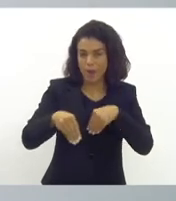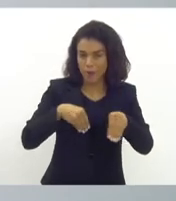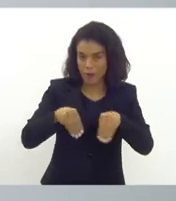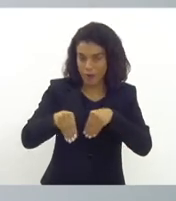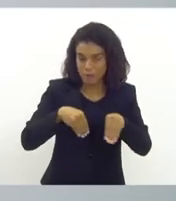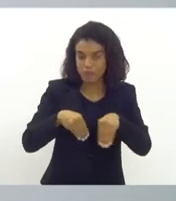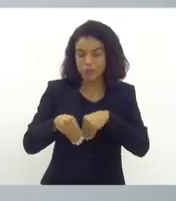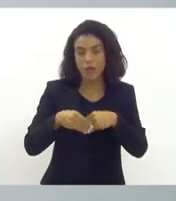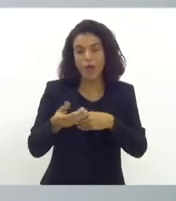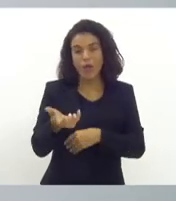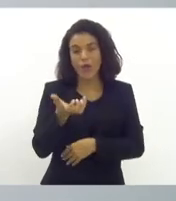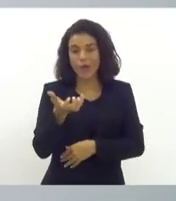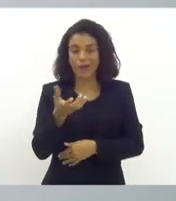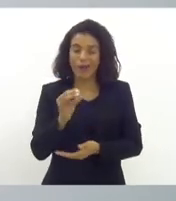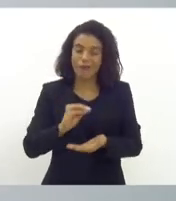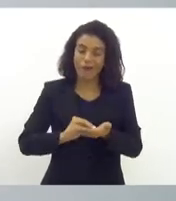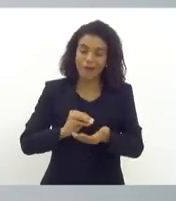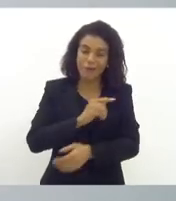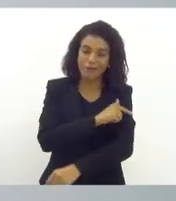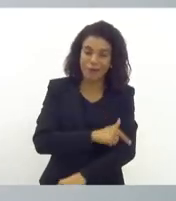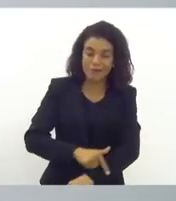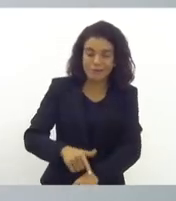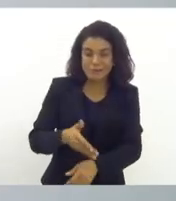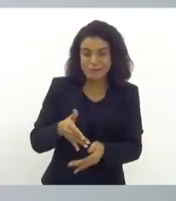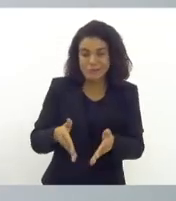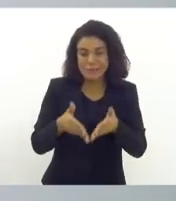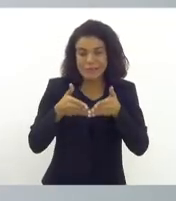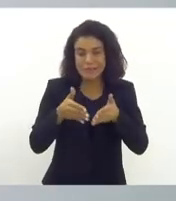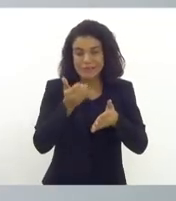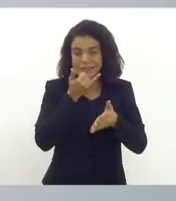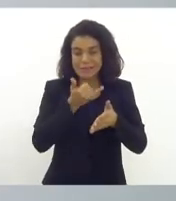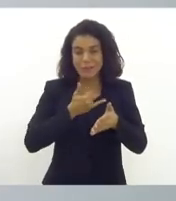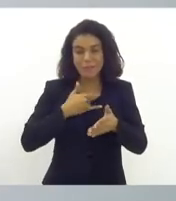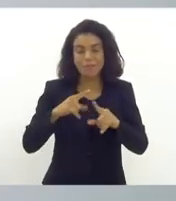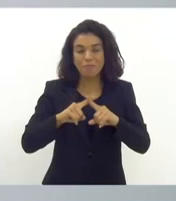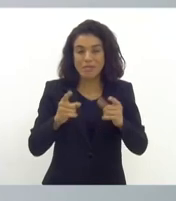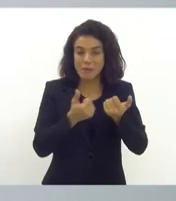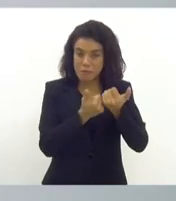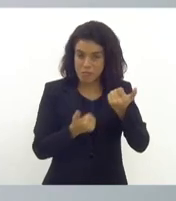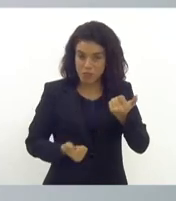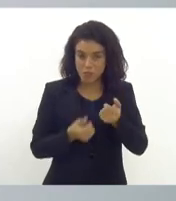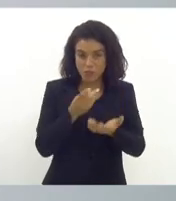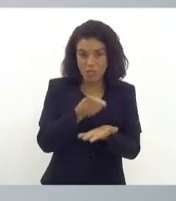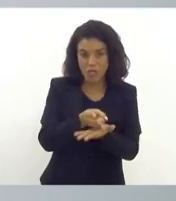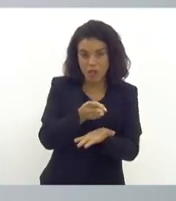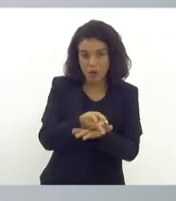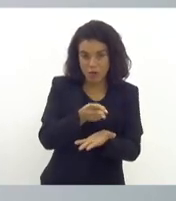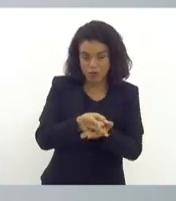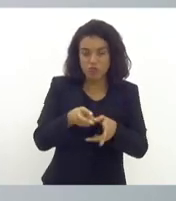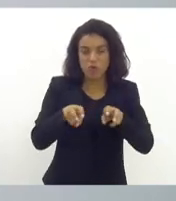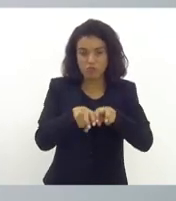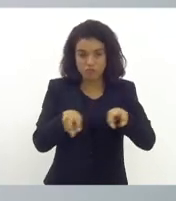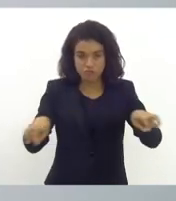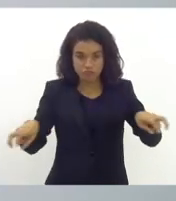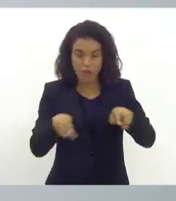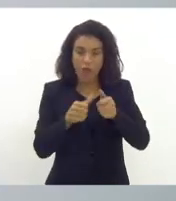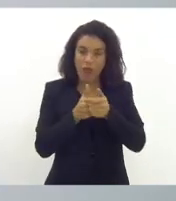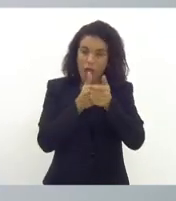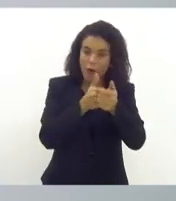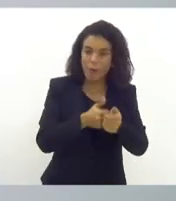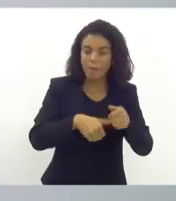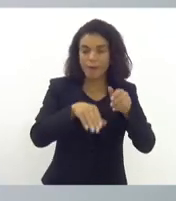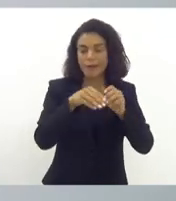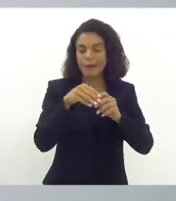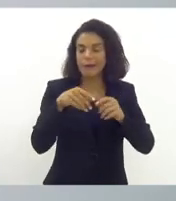cometer aí ainda delicadeza de sair correndo mas a minha Assessoria se mantém aqui O Luan tá ali acompanhando essa